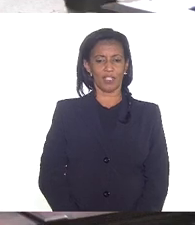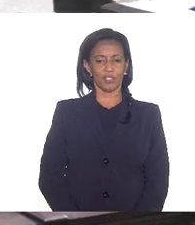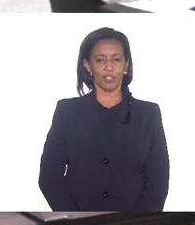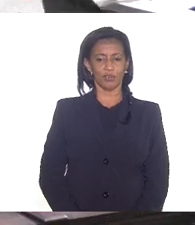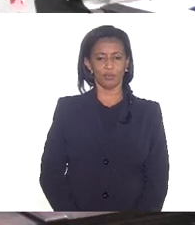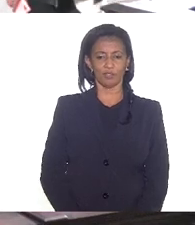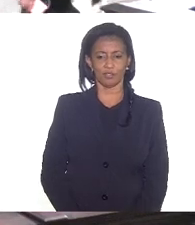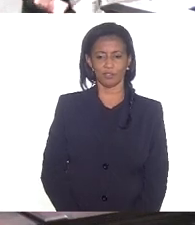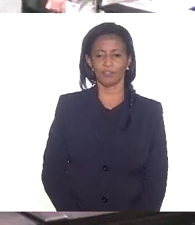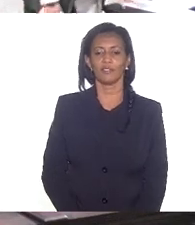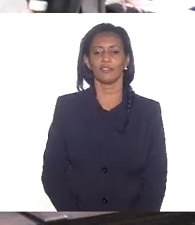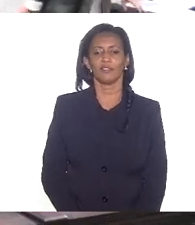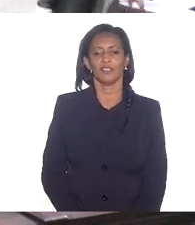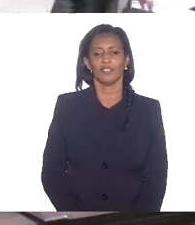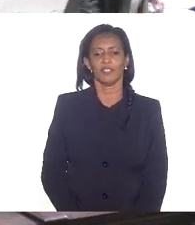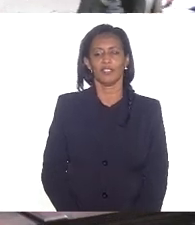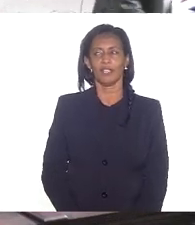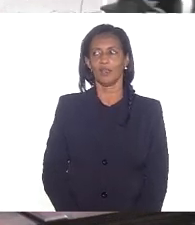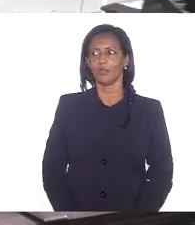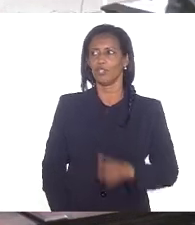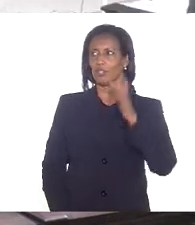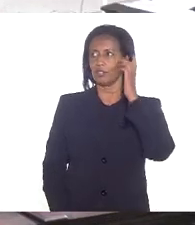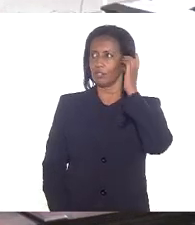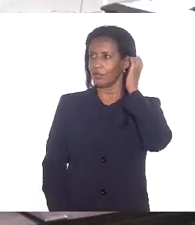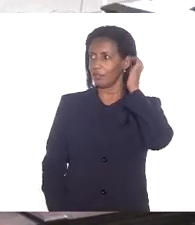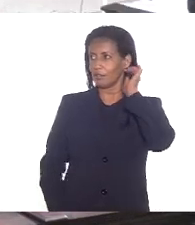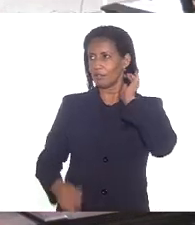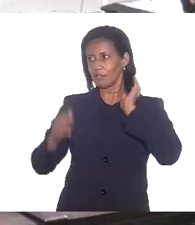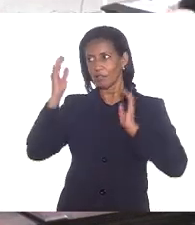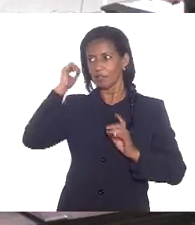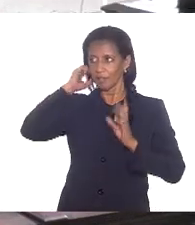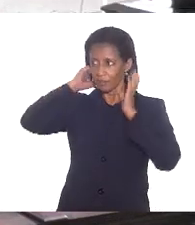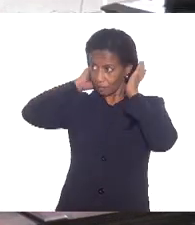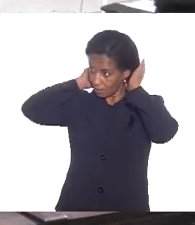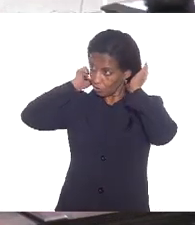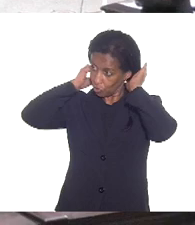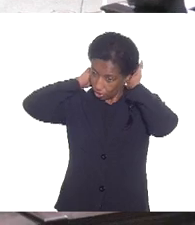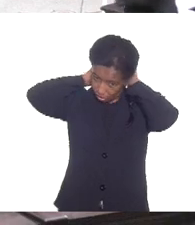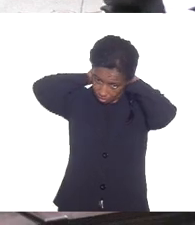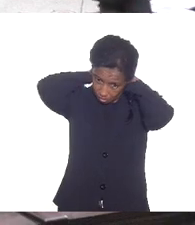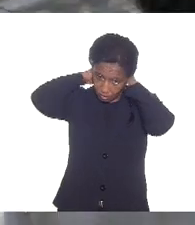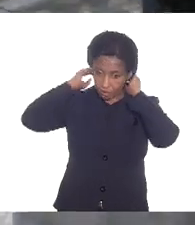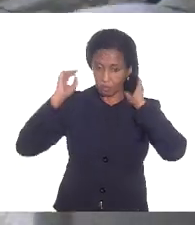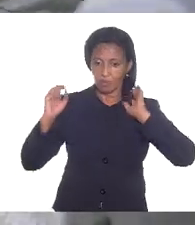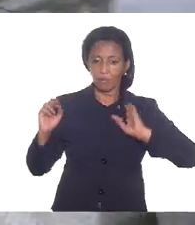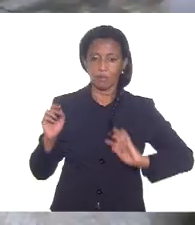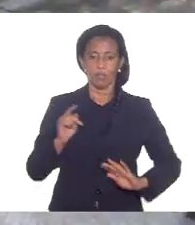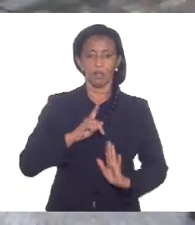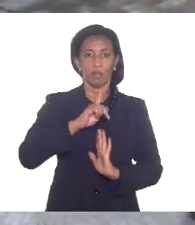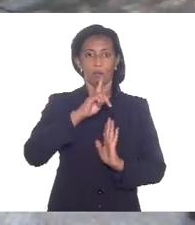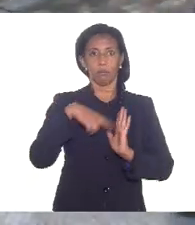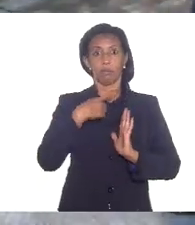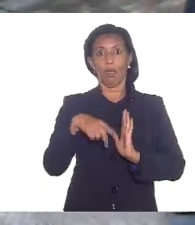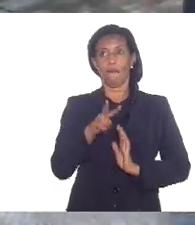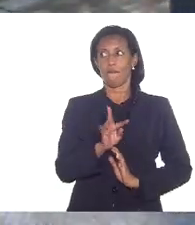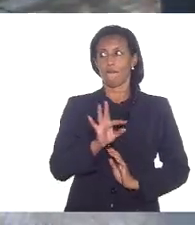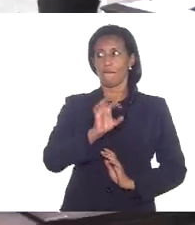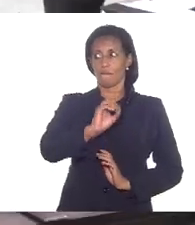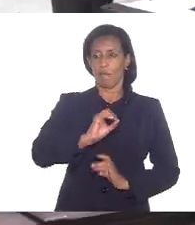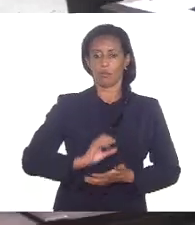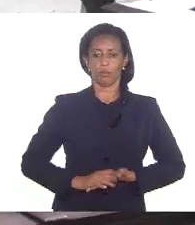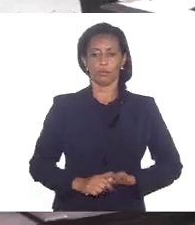e olha só ela 40 30 40 apresenta o seu presente pela derrubada do veto